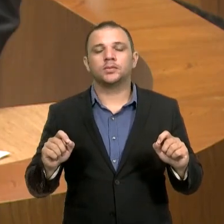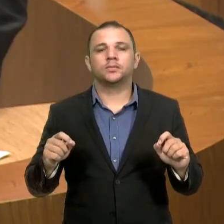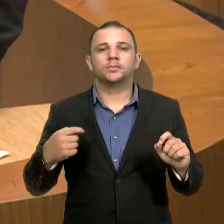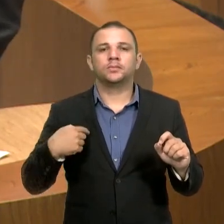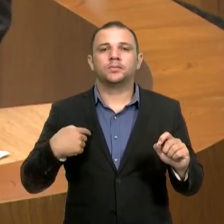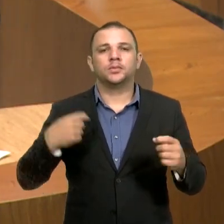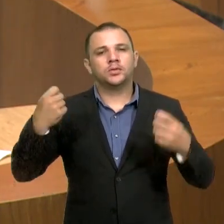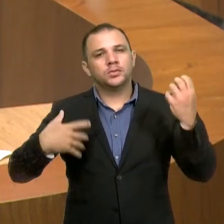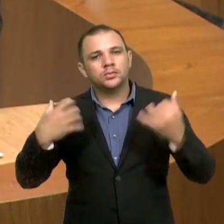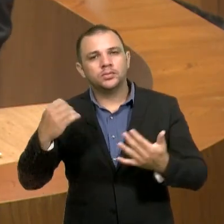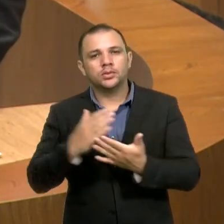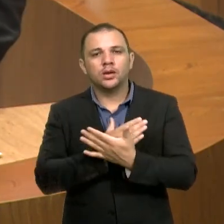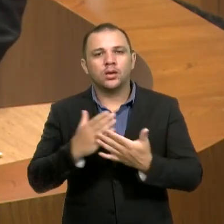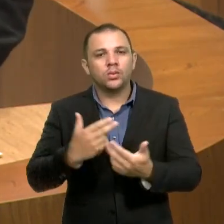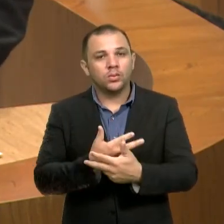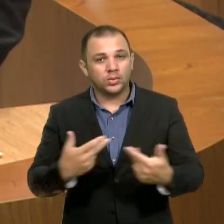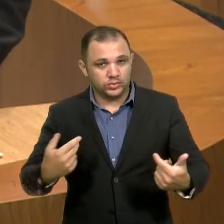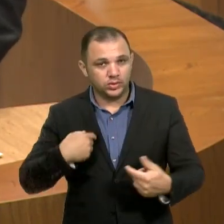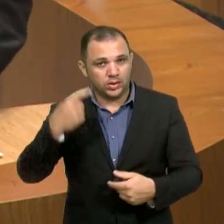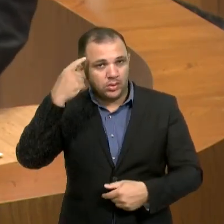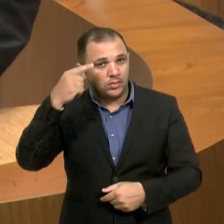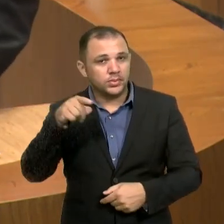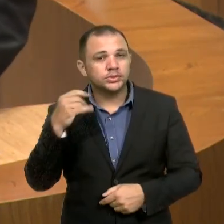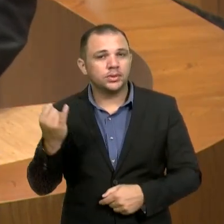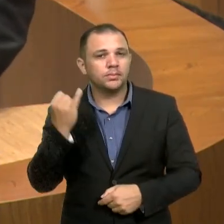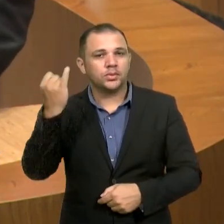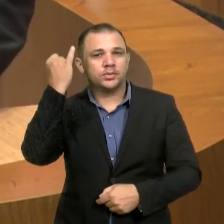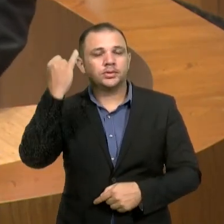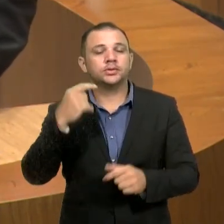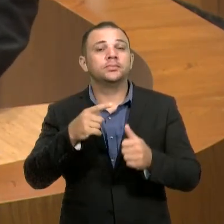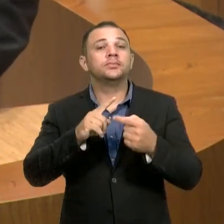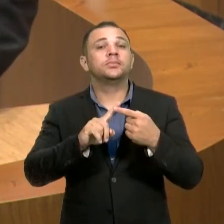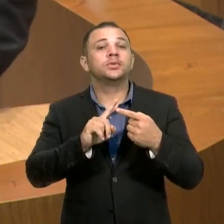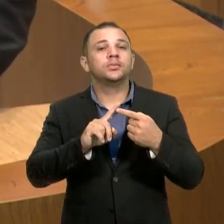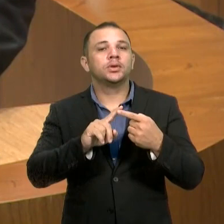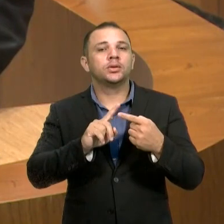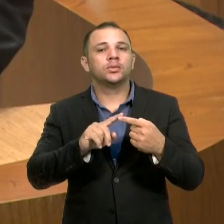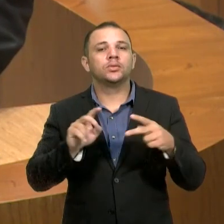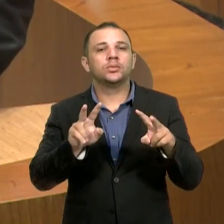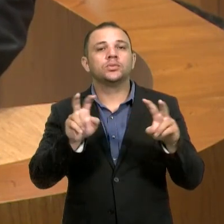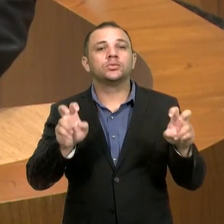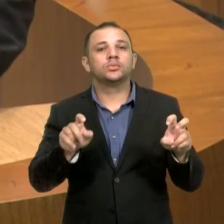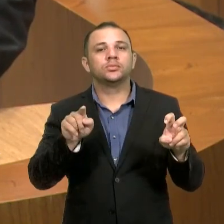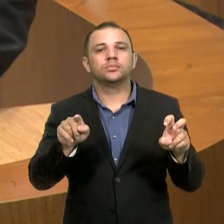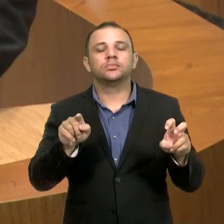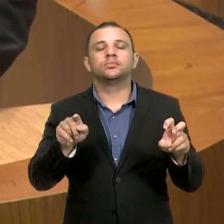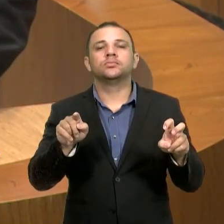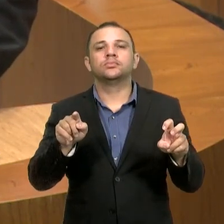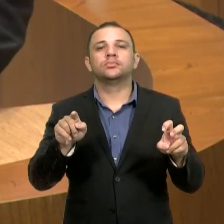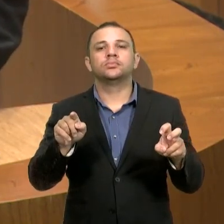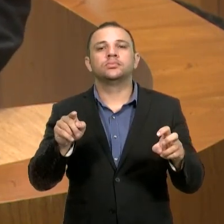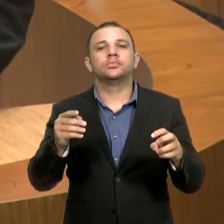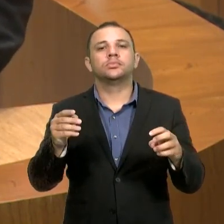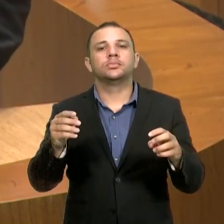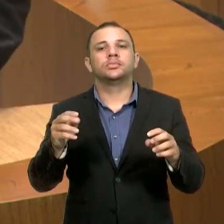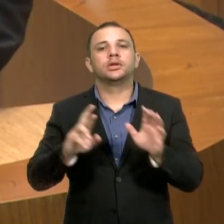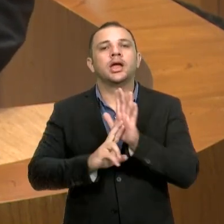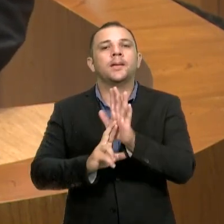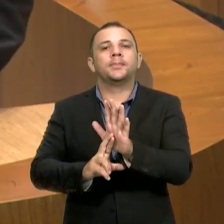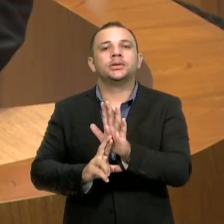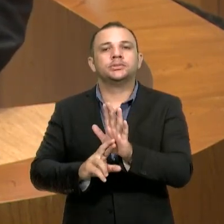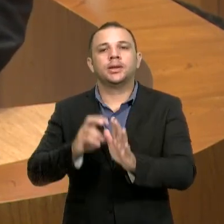algumas colocações que acho pertinentes. Primeiro é dar voz e força ao que foi colocado